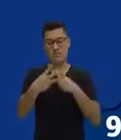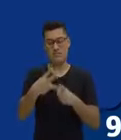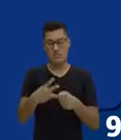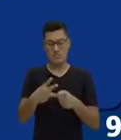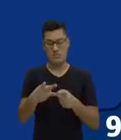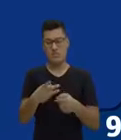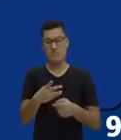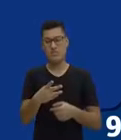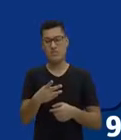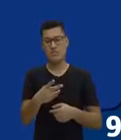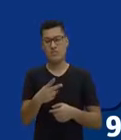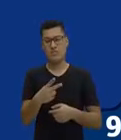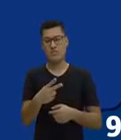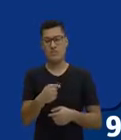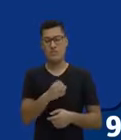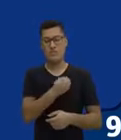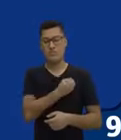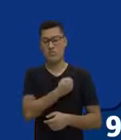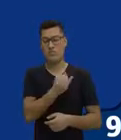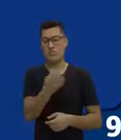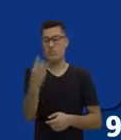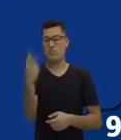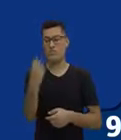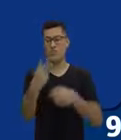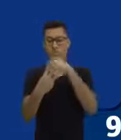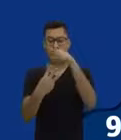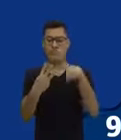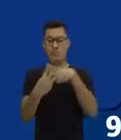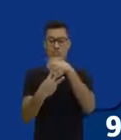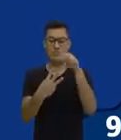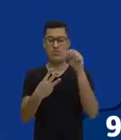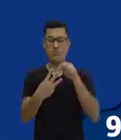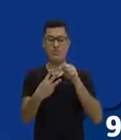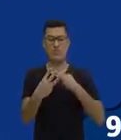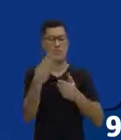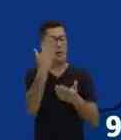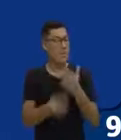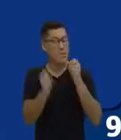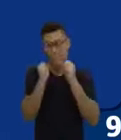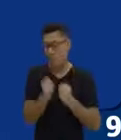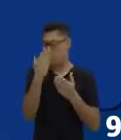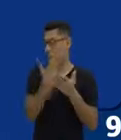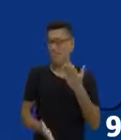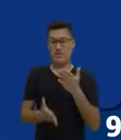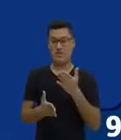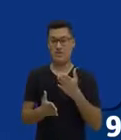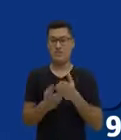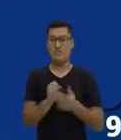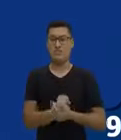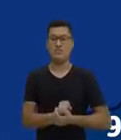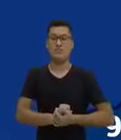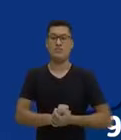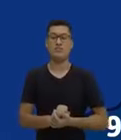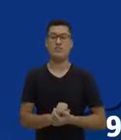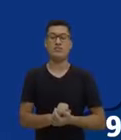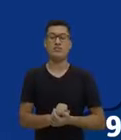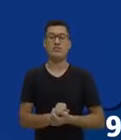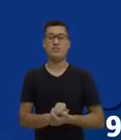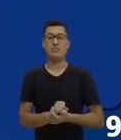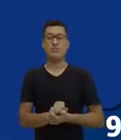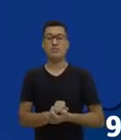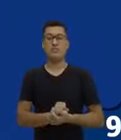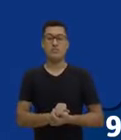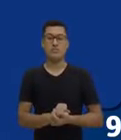Fernando? Correto. Deixa eu colocar aqui os anos, para o nosso aluno não se perder. Aqui é o quilo e aqui são os anos. Aqui é só um